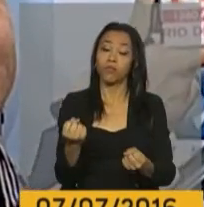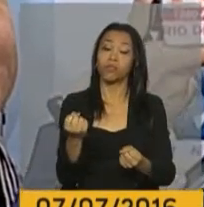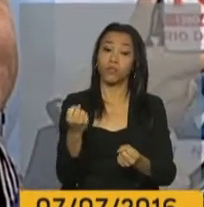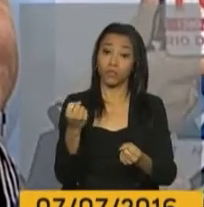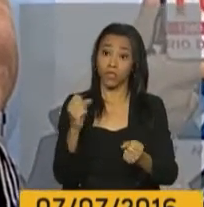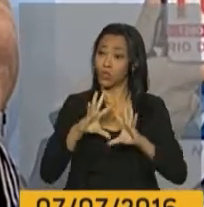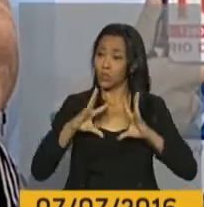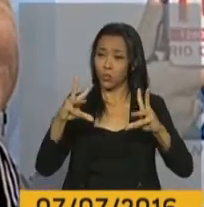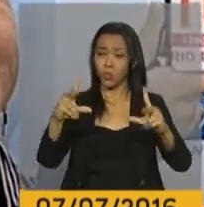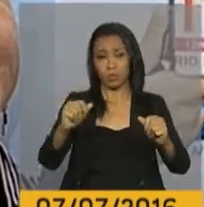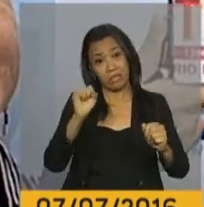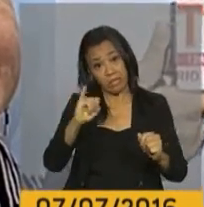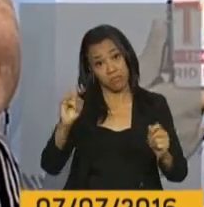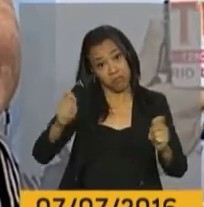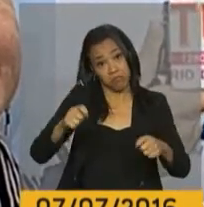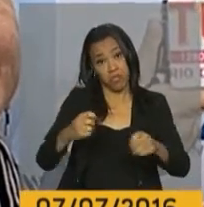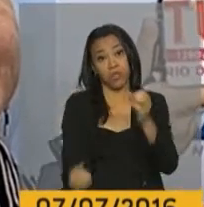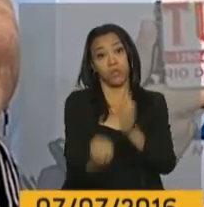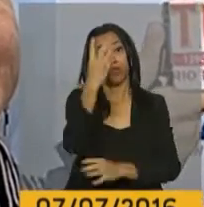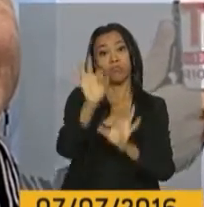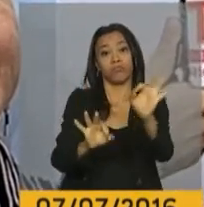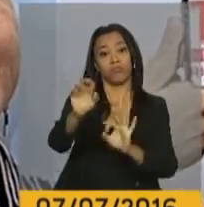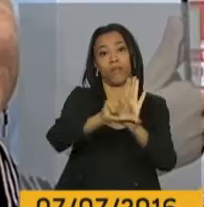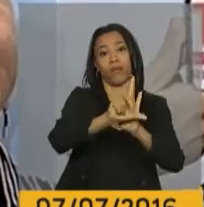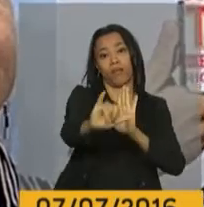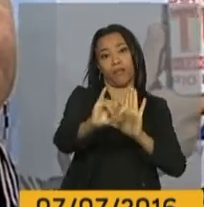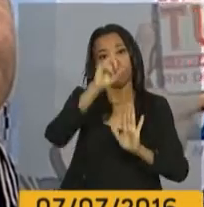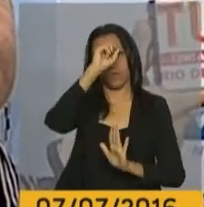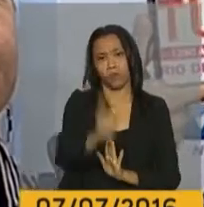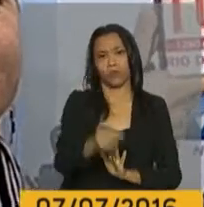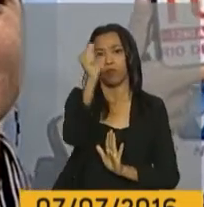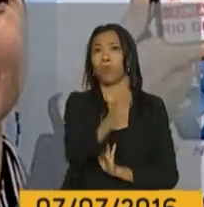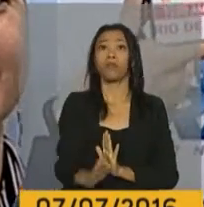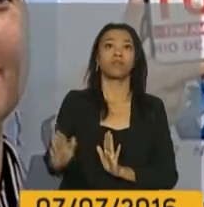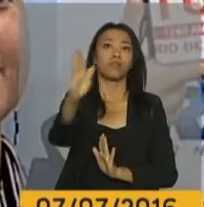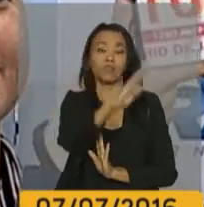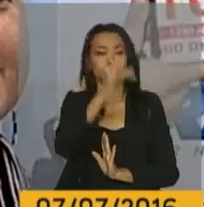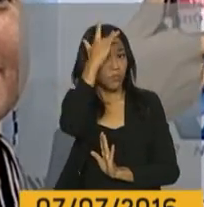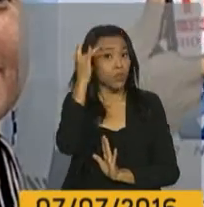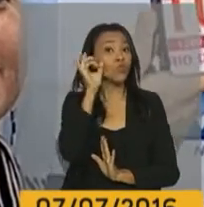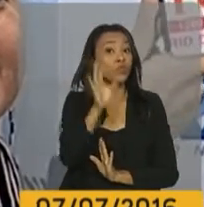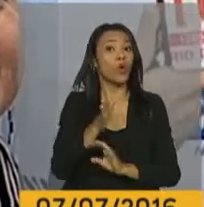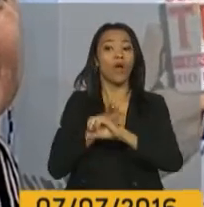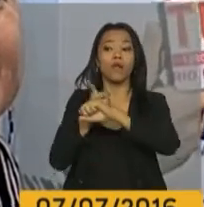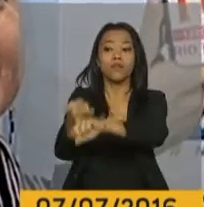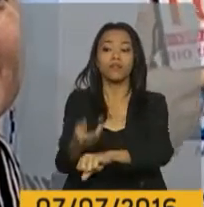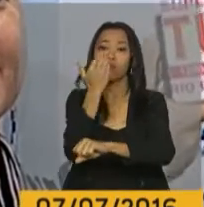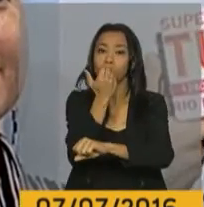se possível uma legislação que faça essa imposição nacionalmente fala que as pessoas só têm o acesso à alimentação